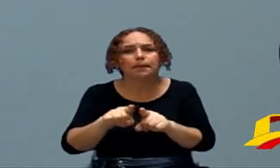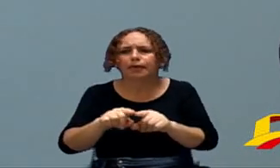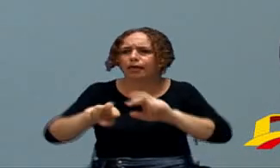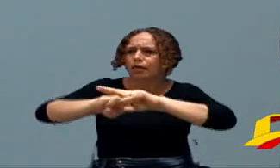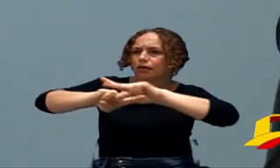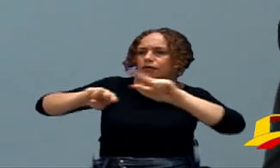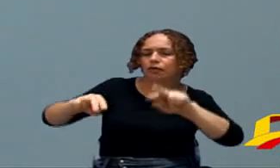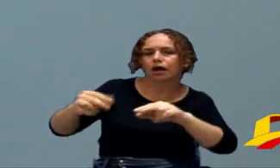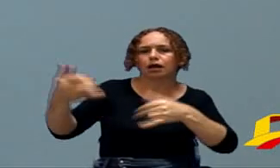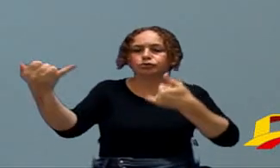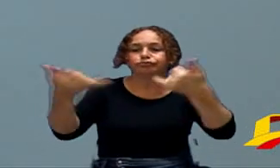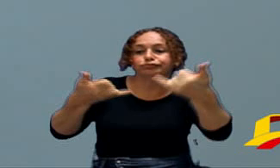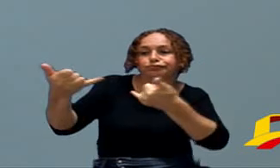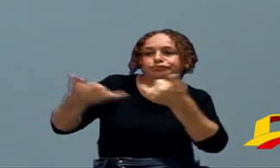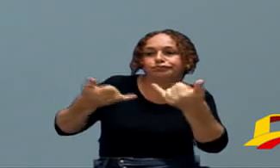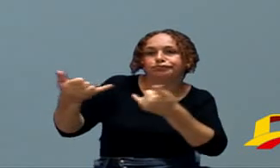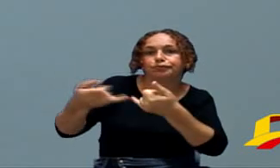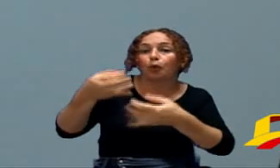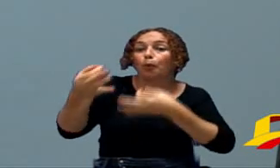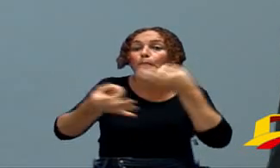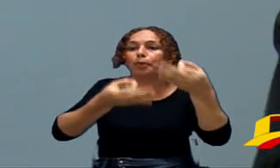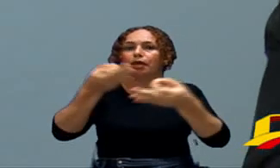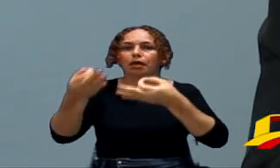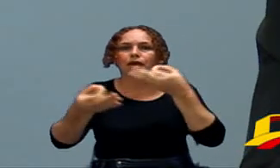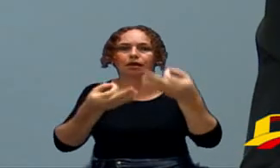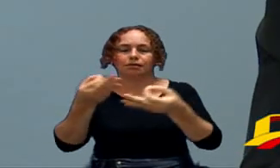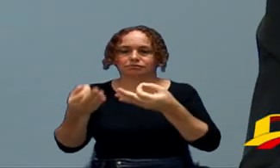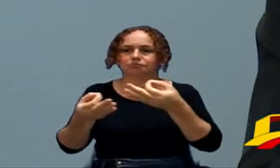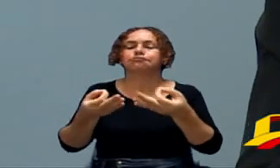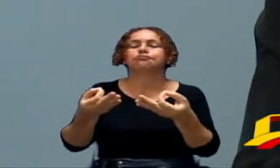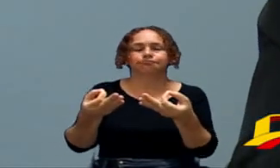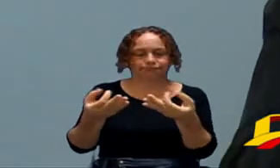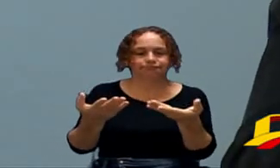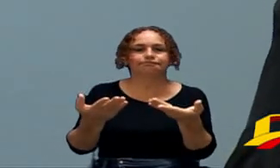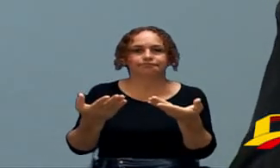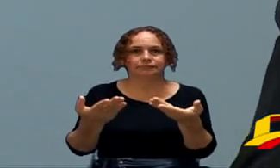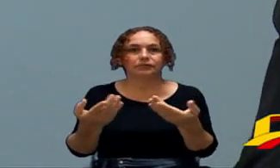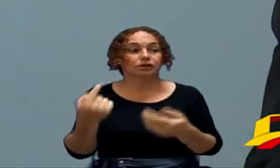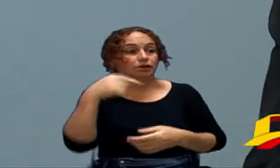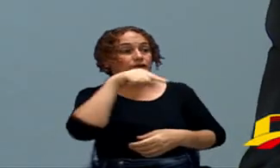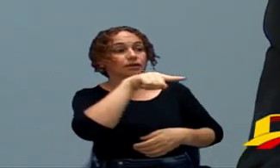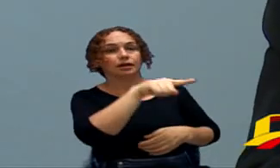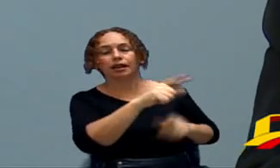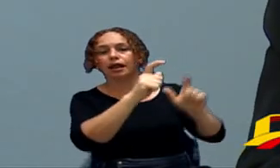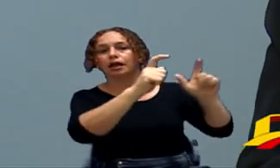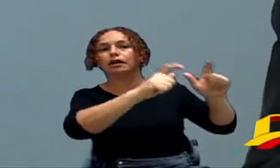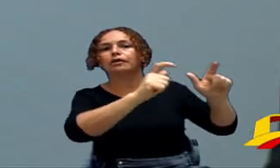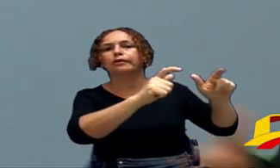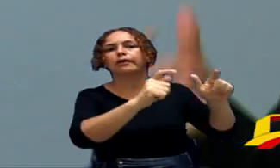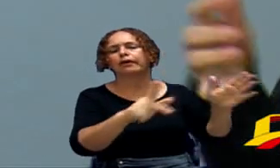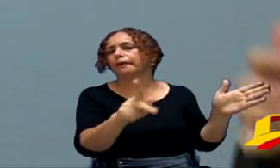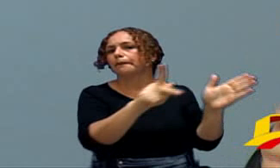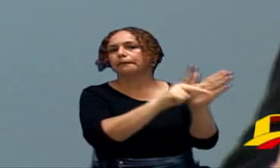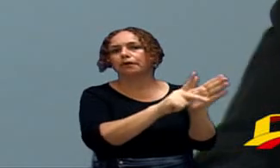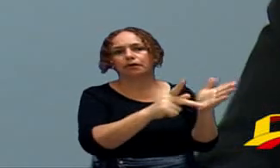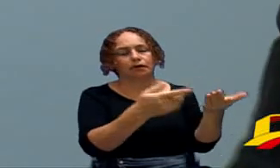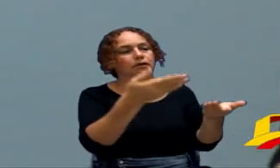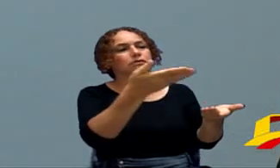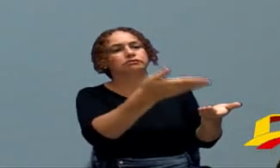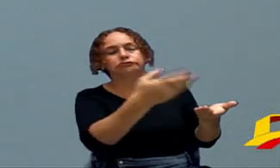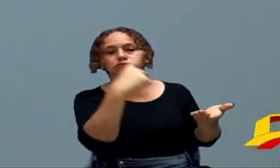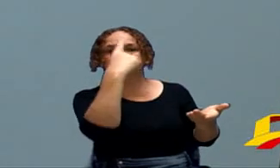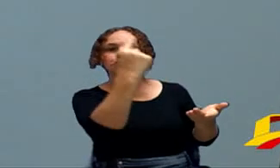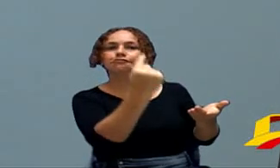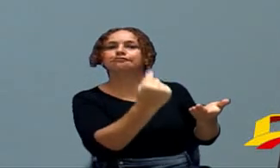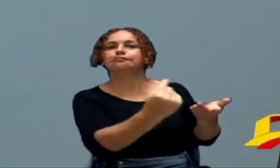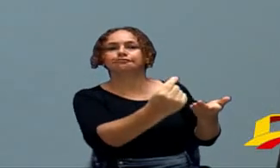do Meio Ambiente, mas também ouvir as pessoas que são do santuário. Conhecendo o santuário, vieram especialistas,